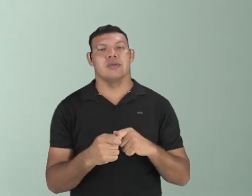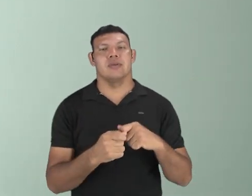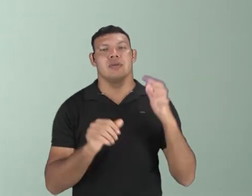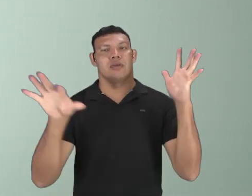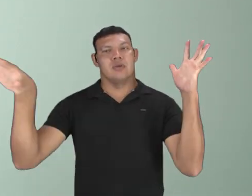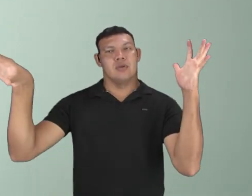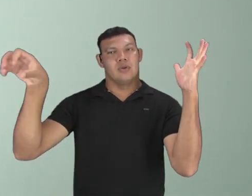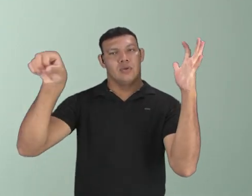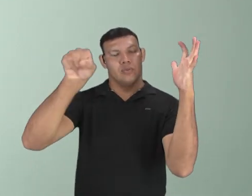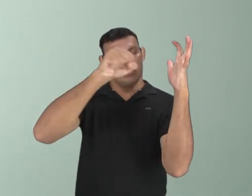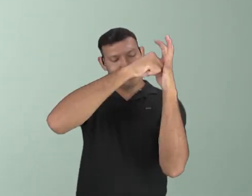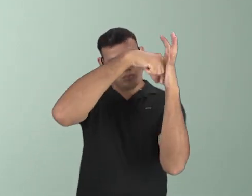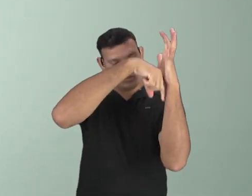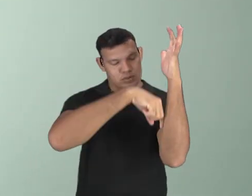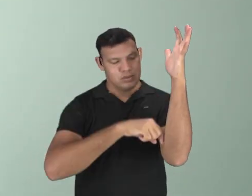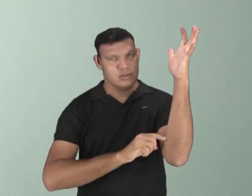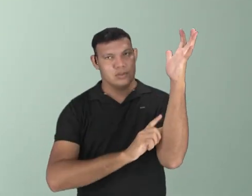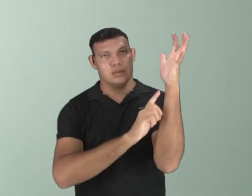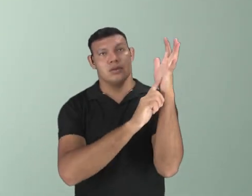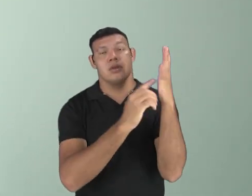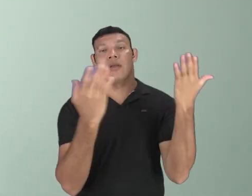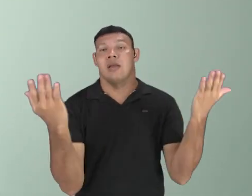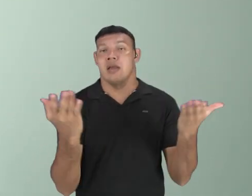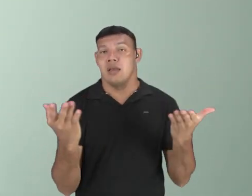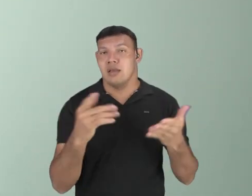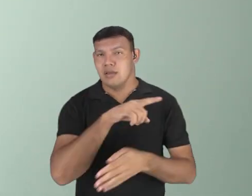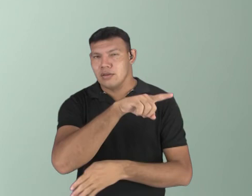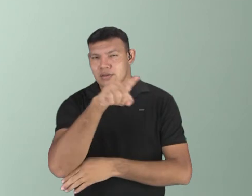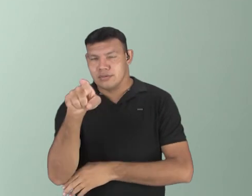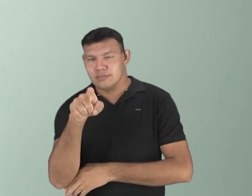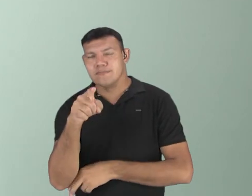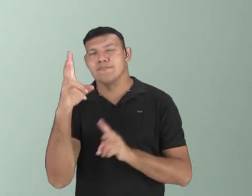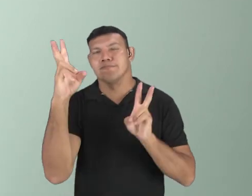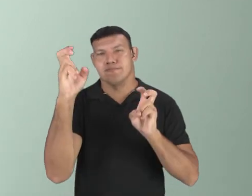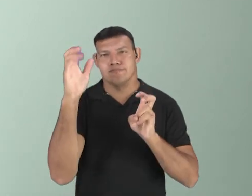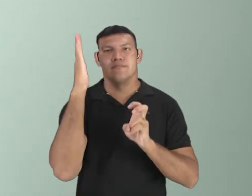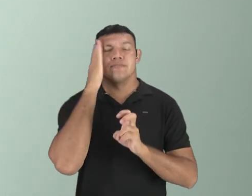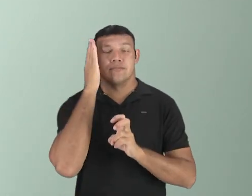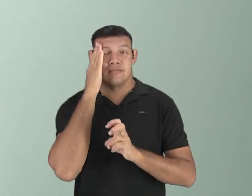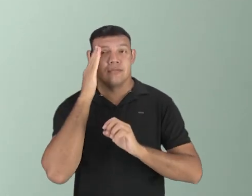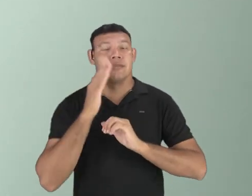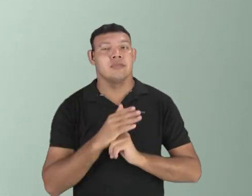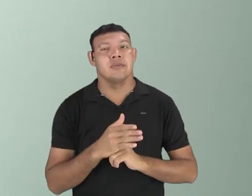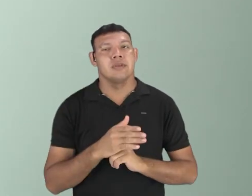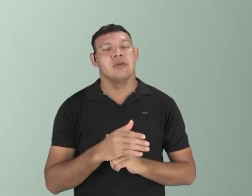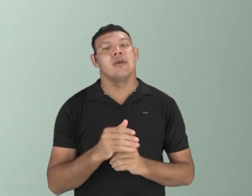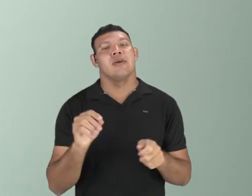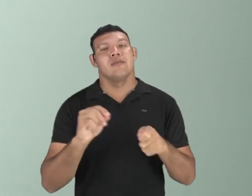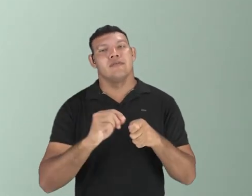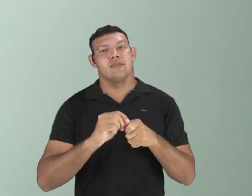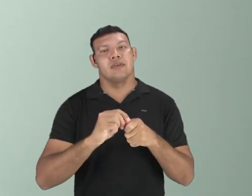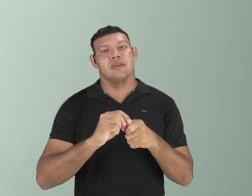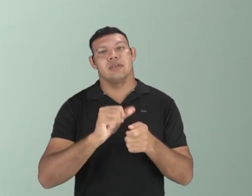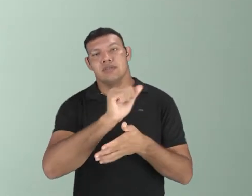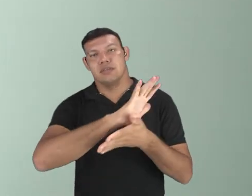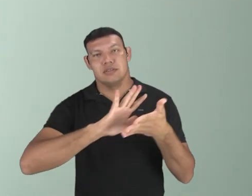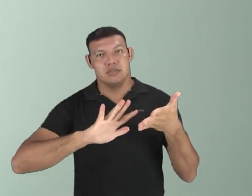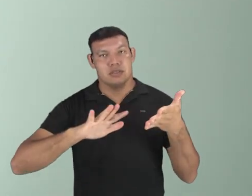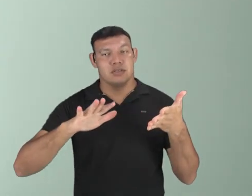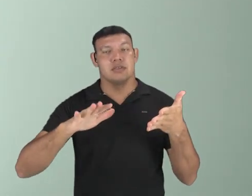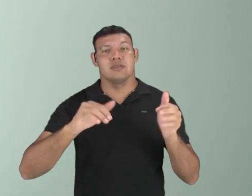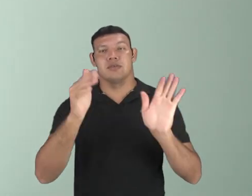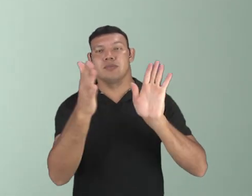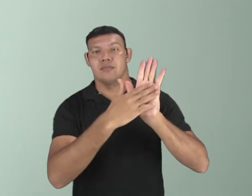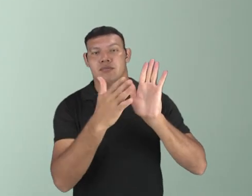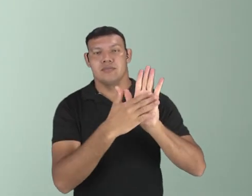ela vai conseguir fazer o seu processo de fotossíntese. Bom, agora que você já viu o nosso tema, procure realizar